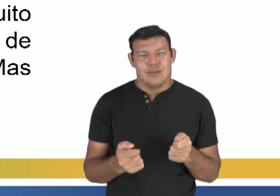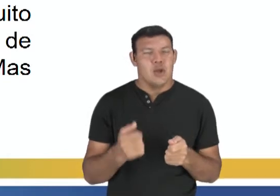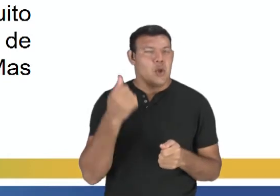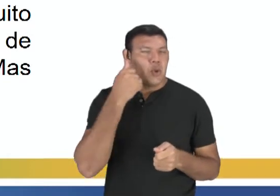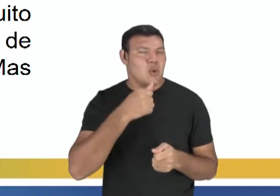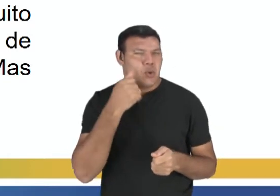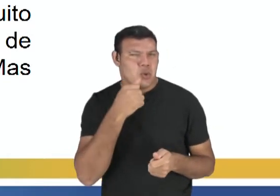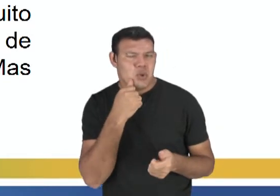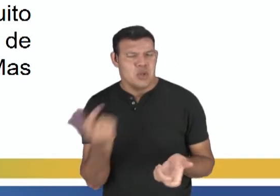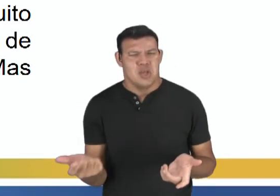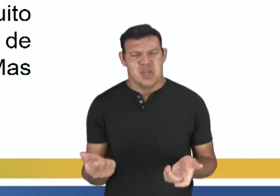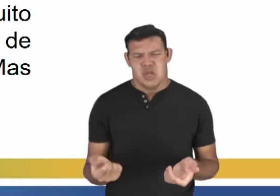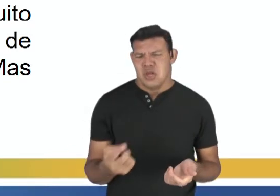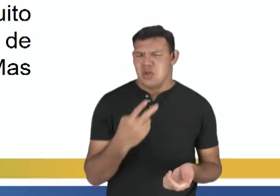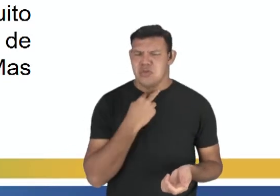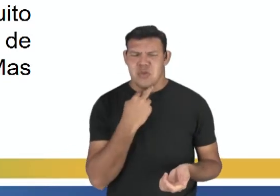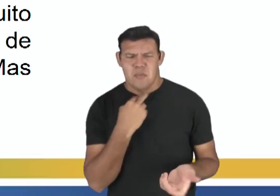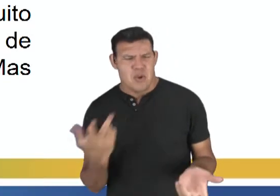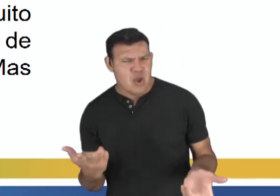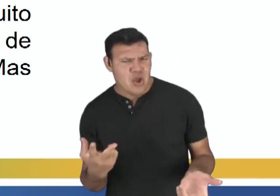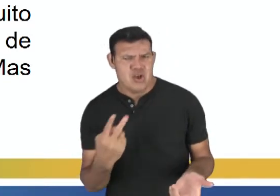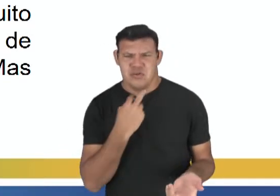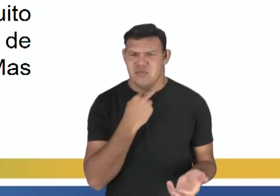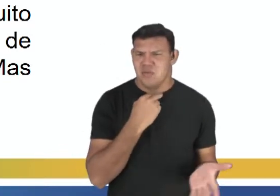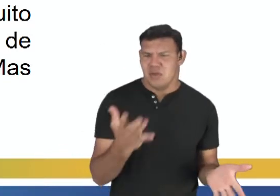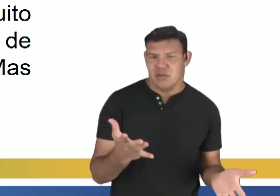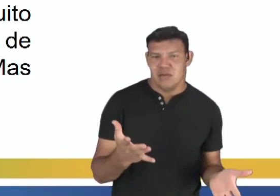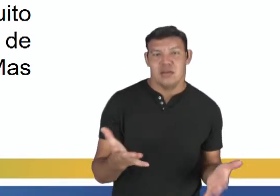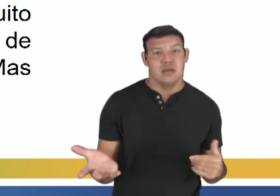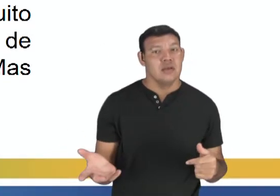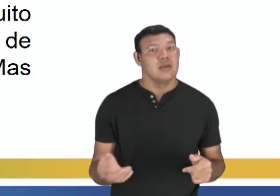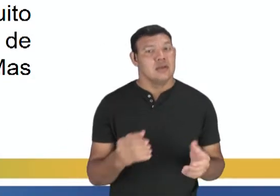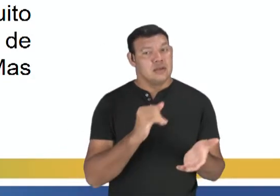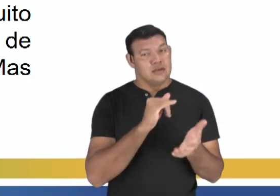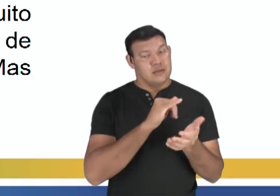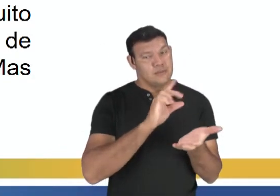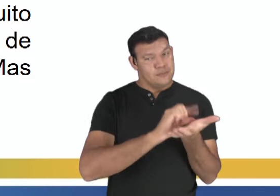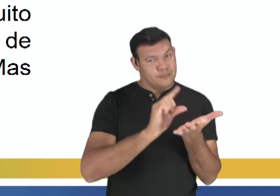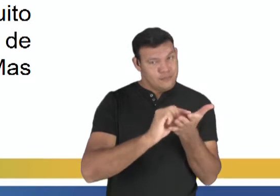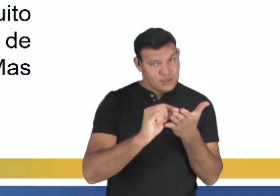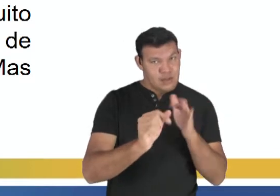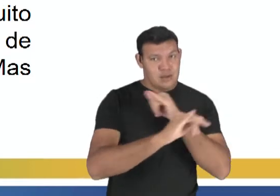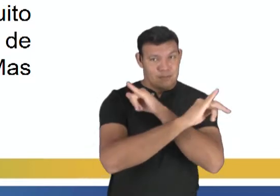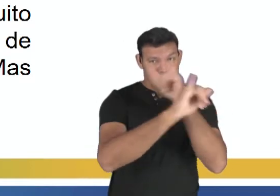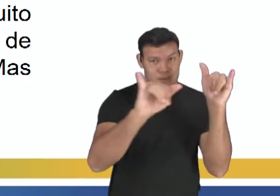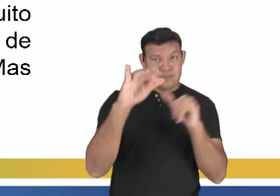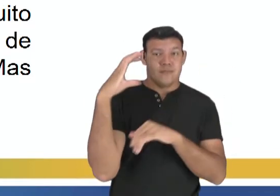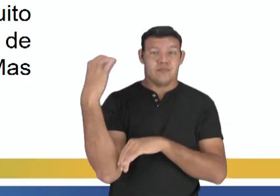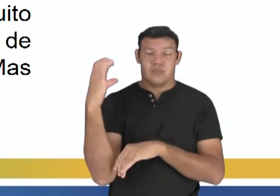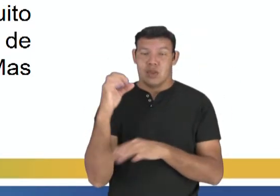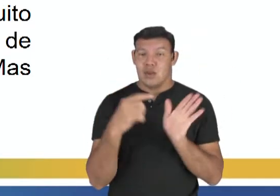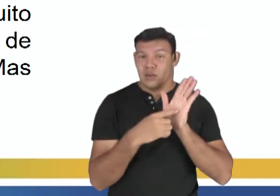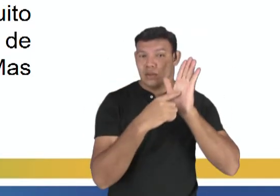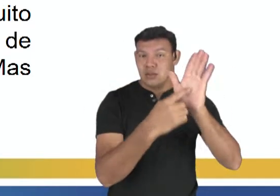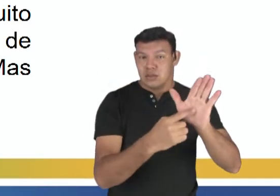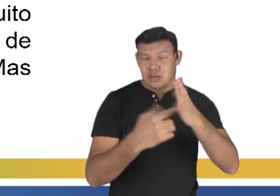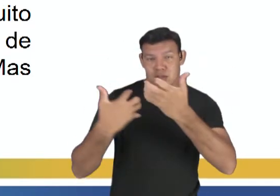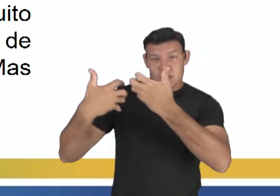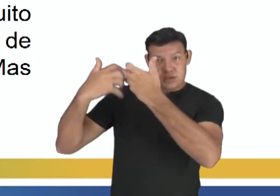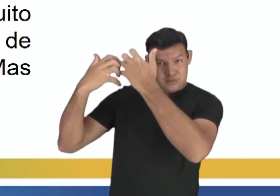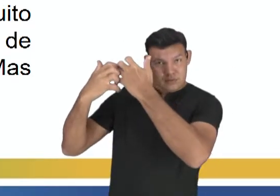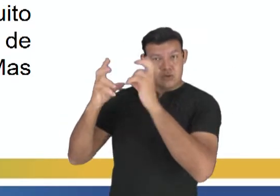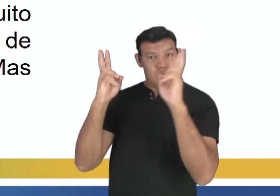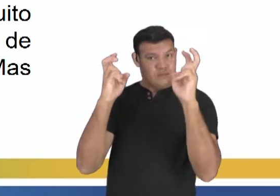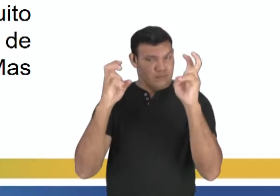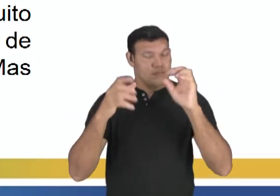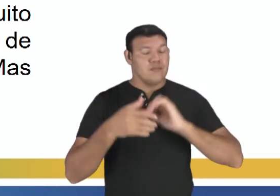que mulher não podia fazer isso ou fazer aquilo? Então, esse artigo de divulgação científica vai trazer um pouco uma reflexão a respeito desse